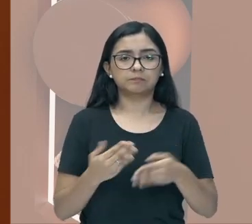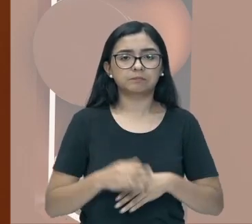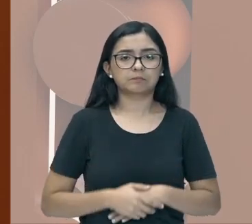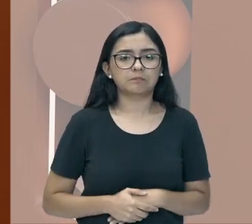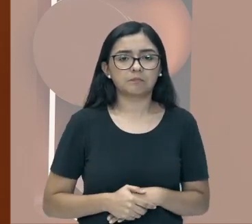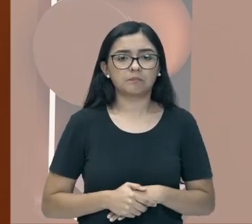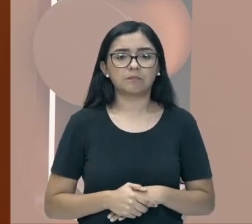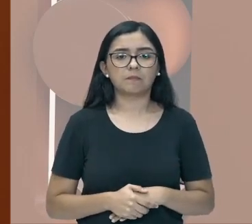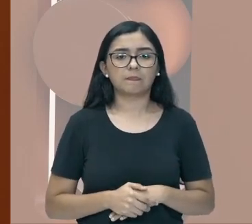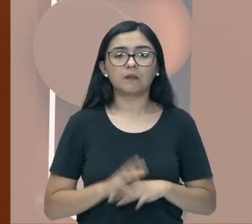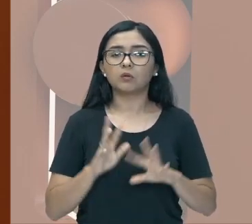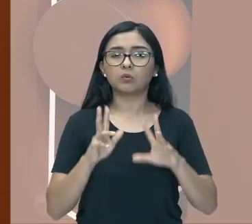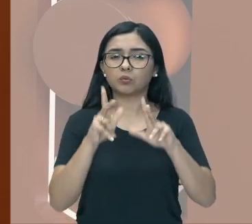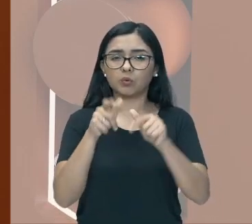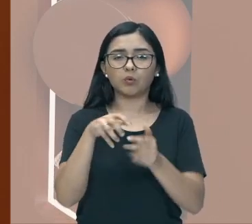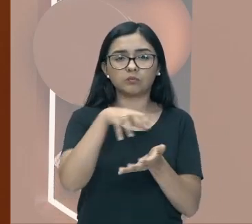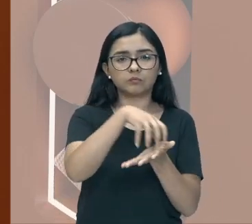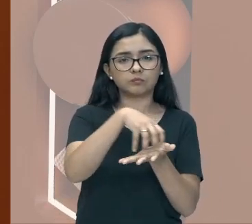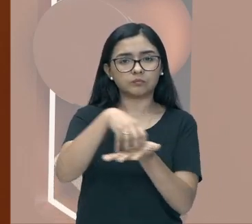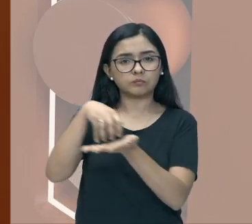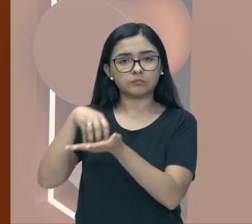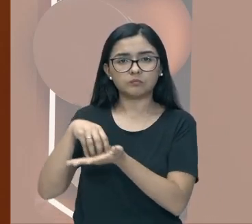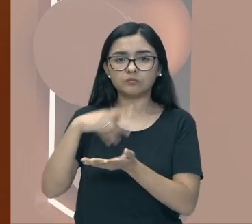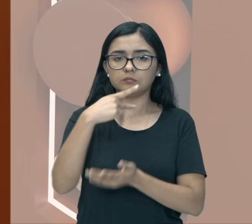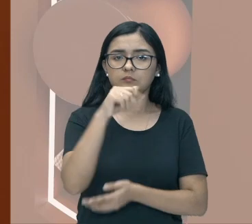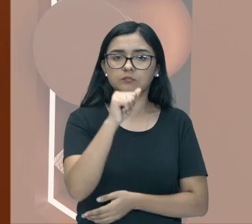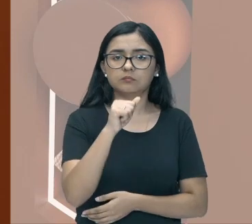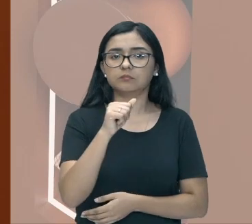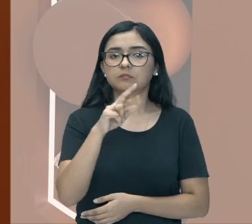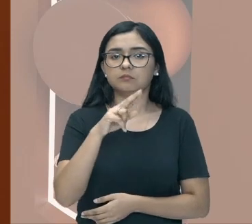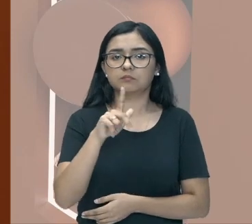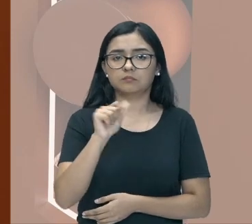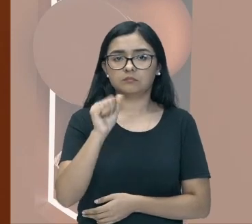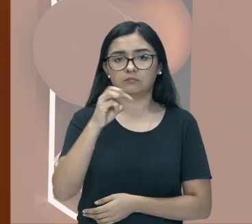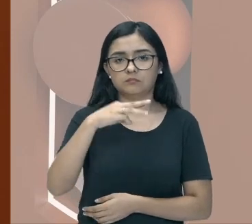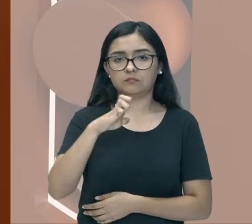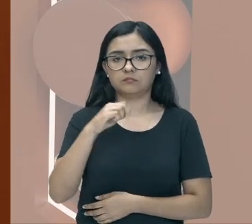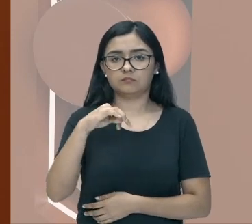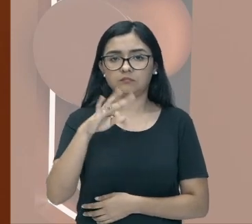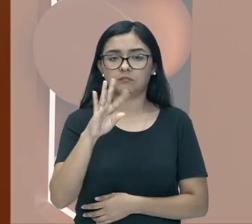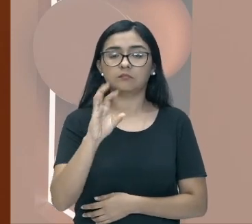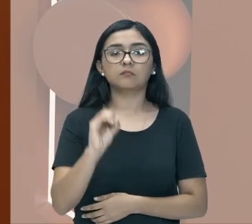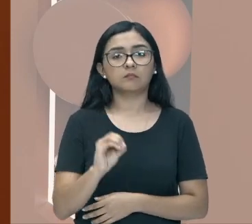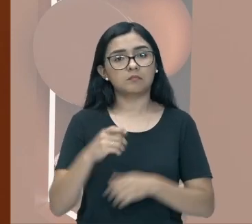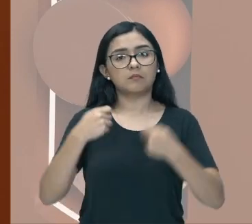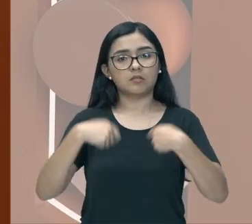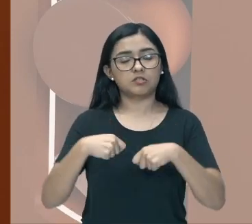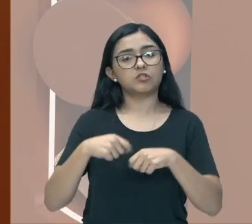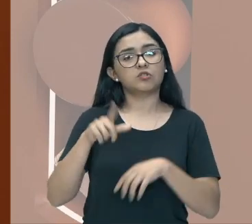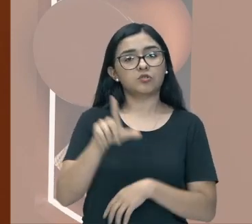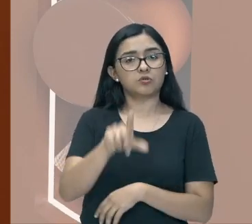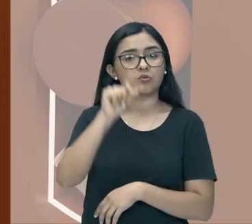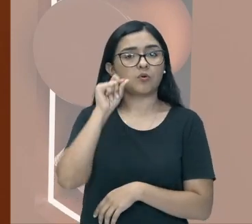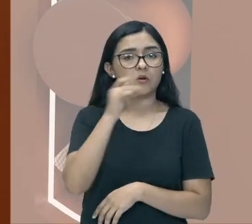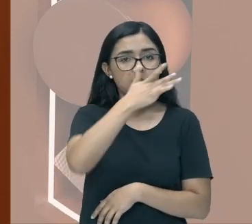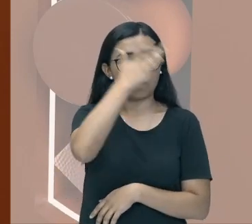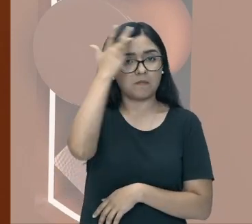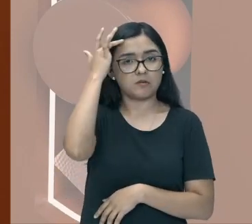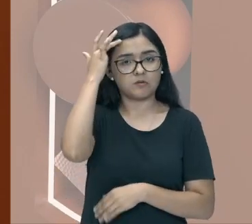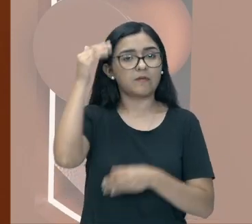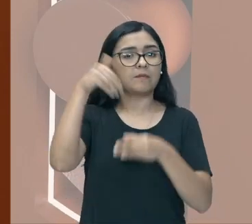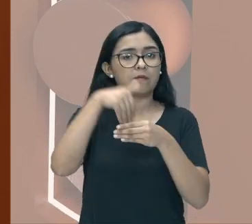que todo o parlamento, você vai querer eleger pessoas que vão estar sendo